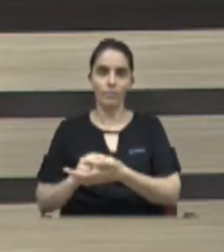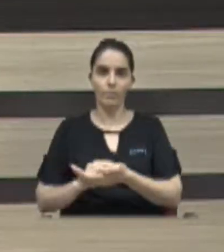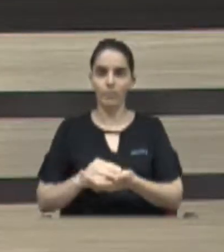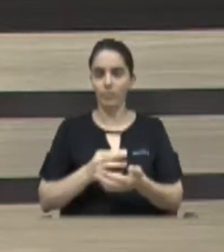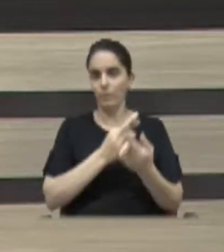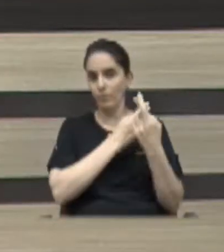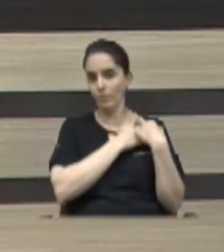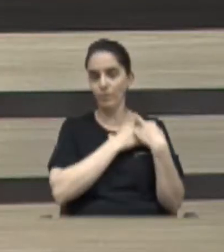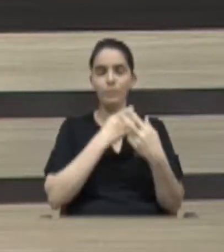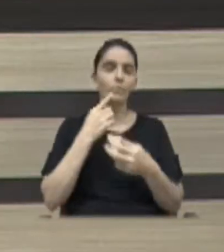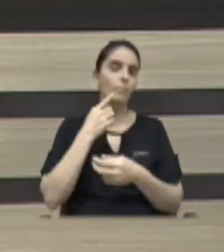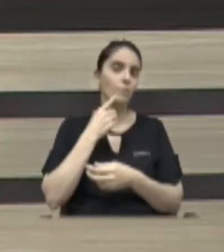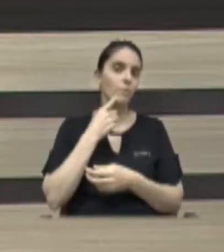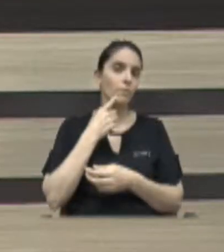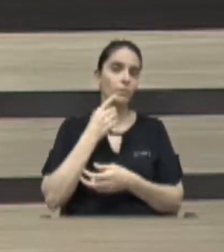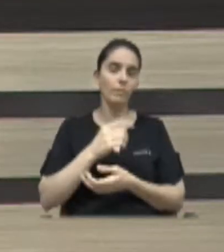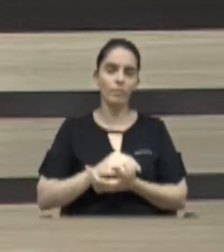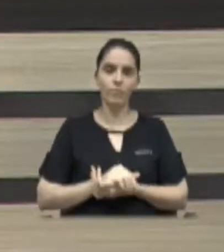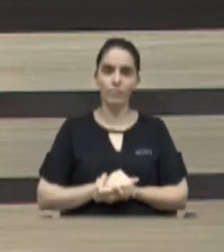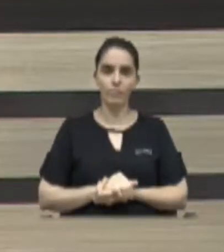Vereador Cleiton Silva.